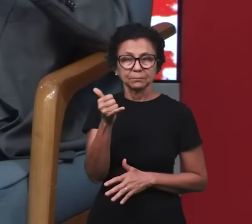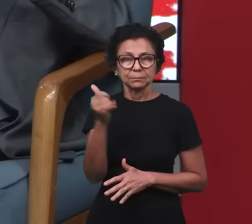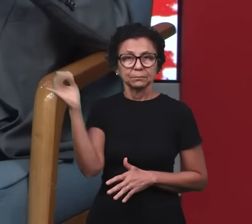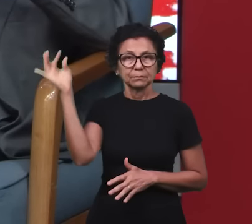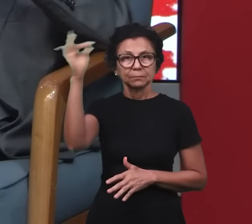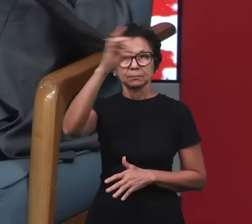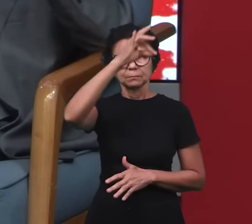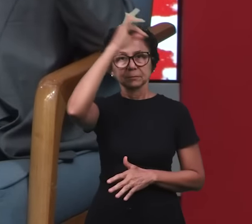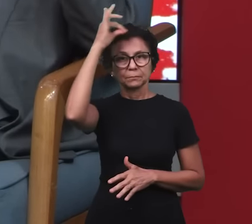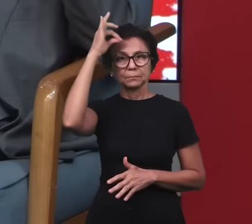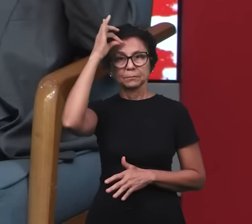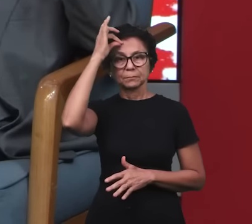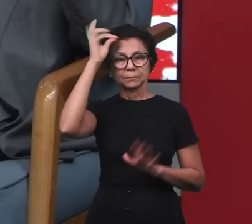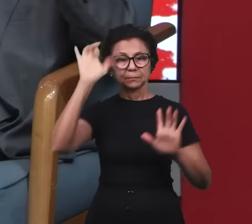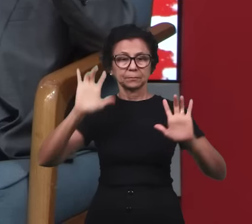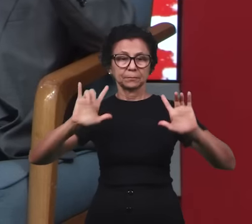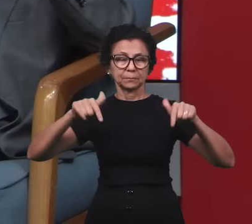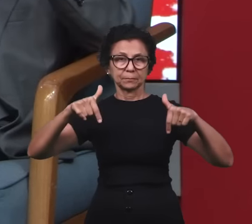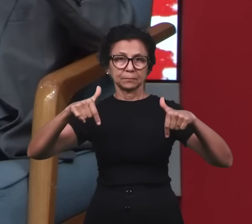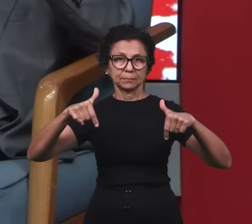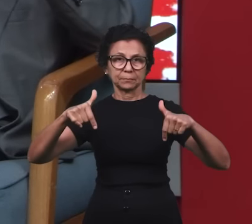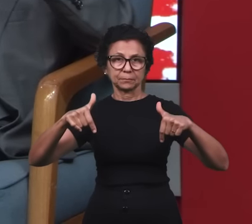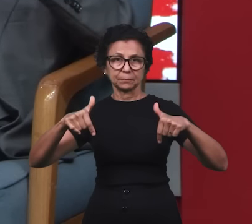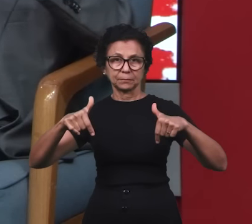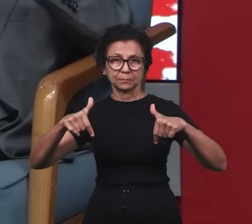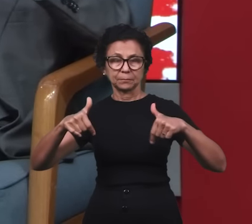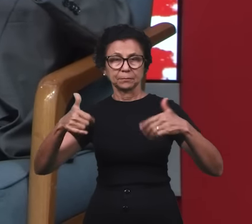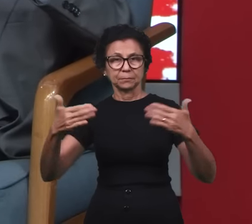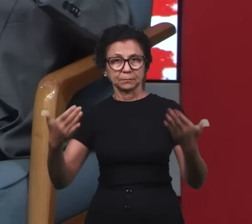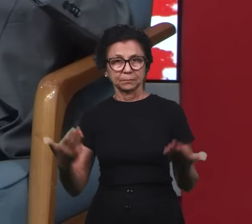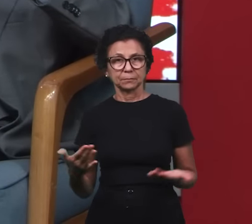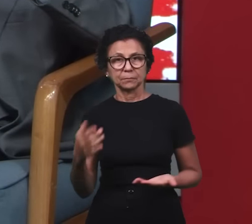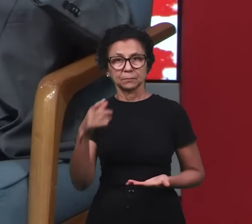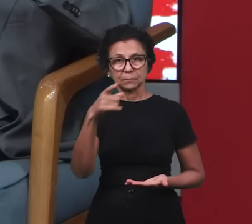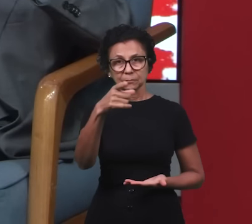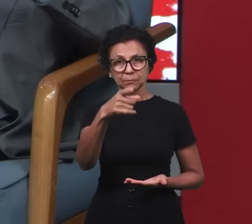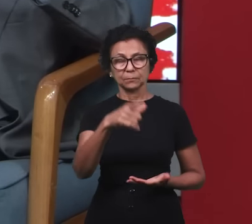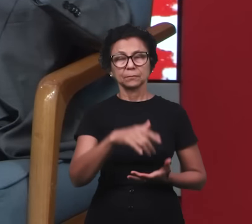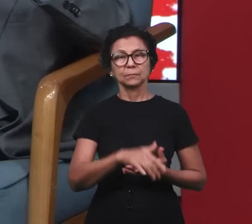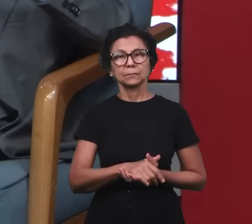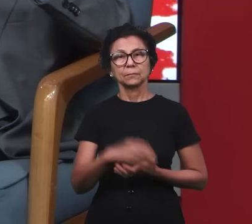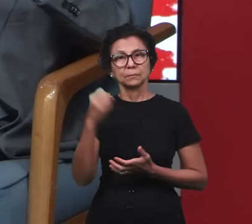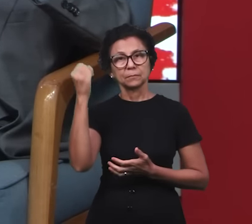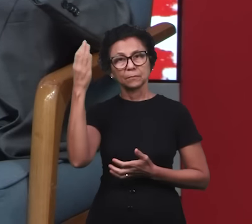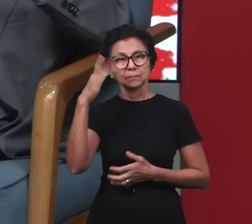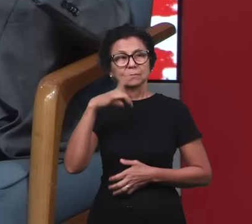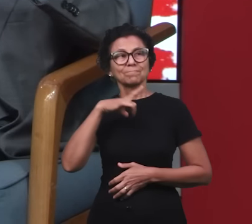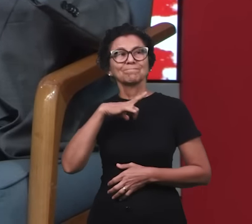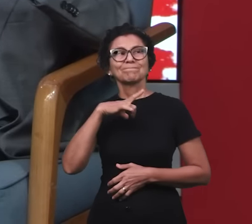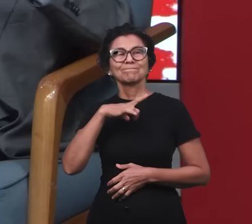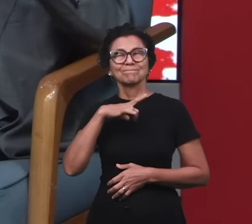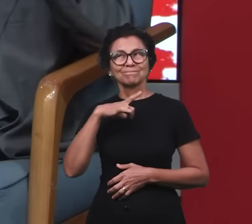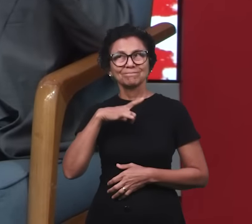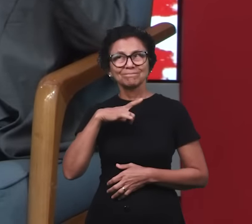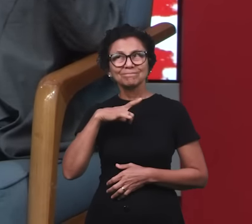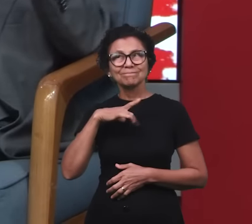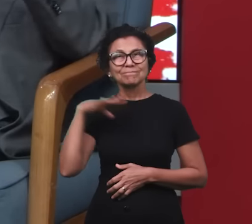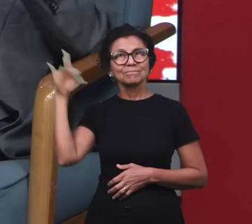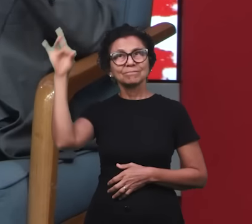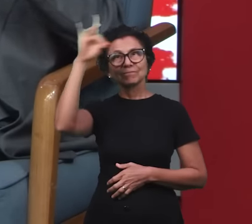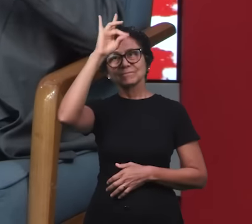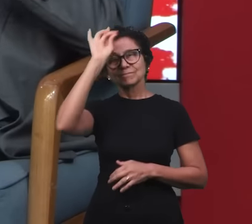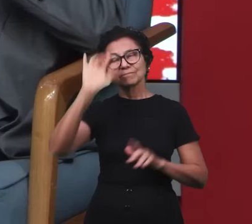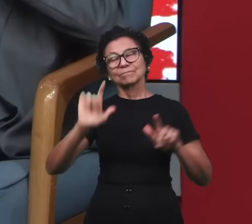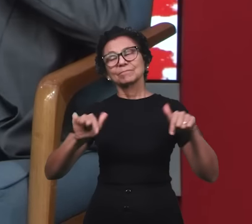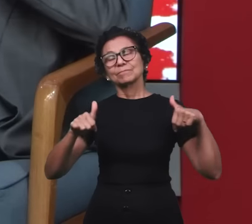opera. Então, quando você tem a revelação, o Espírito Santo opera no